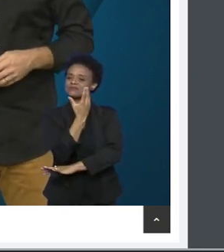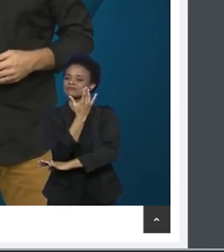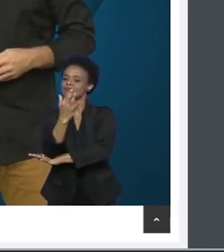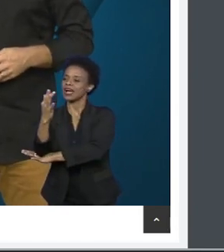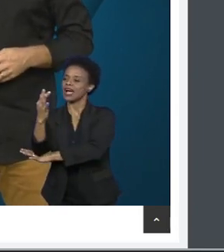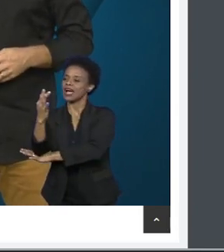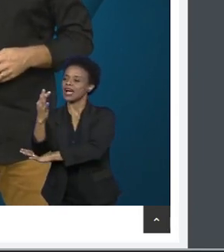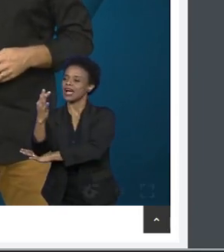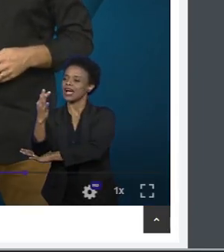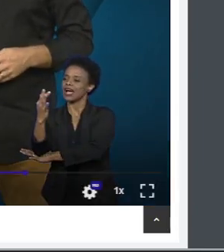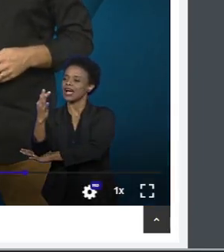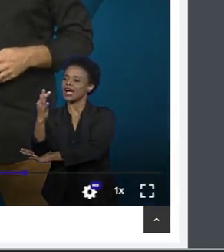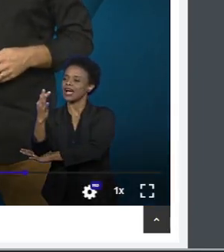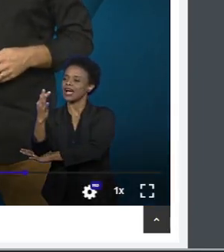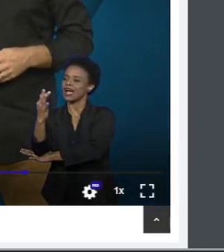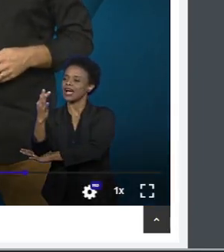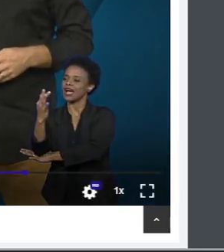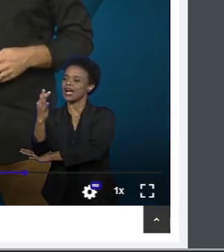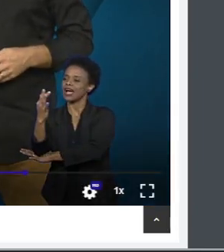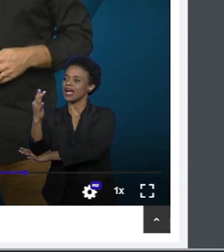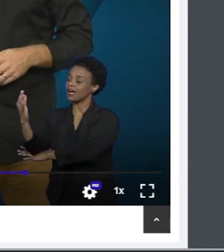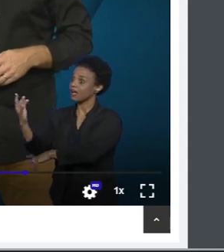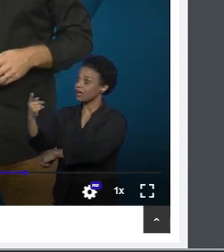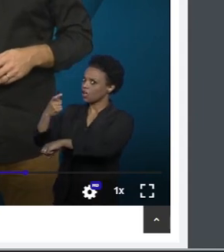e outros depósitos